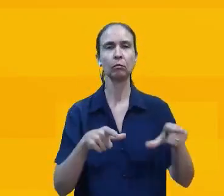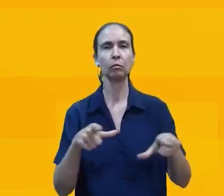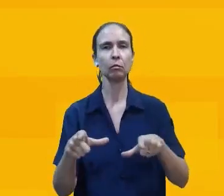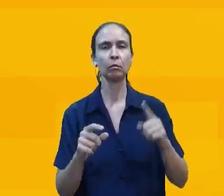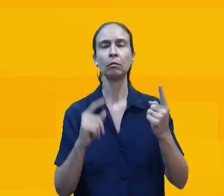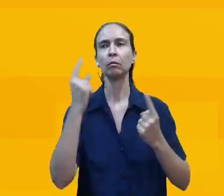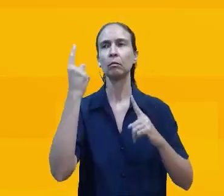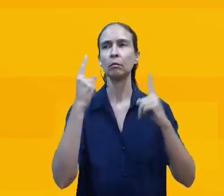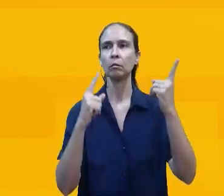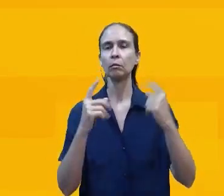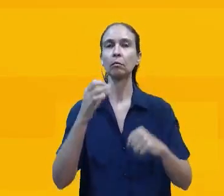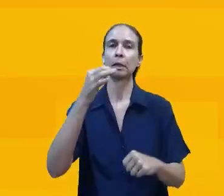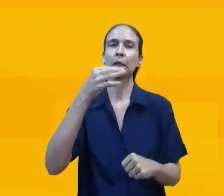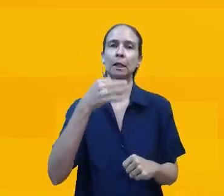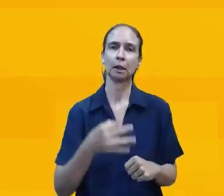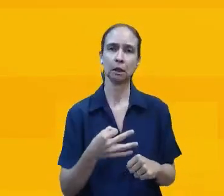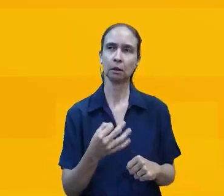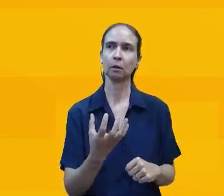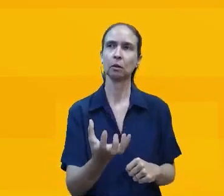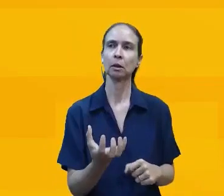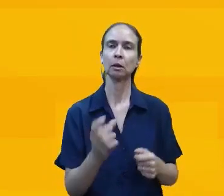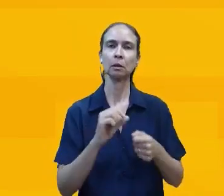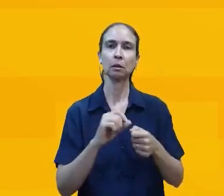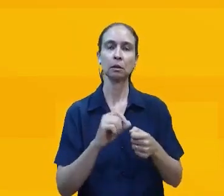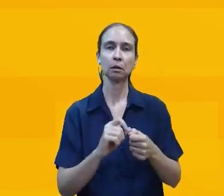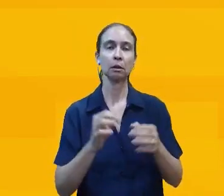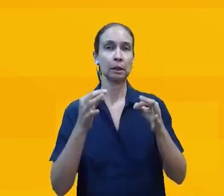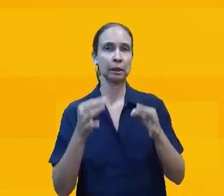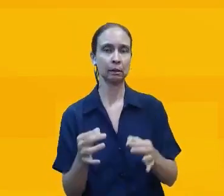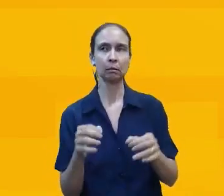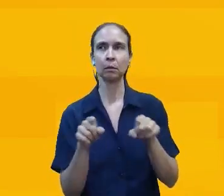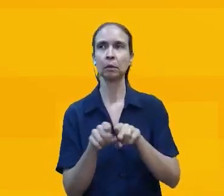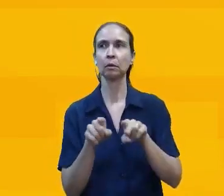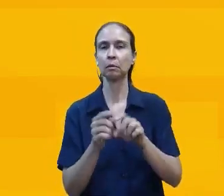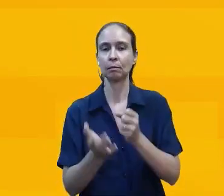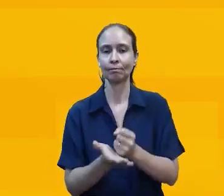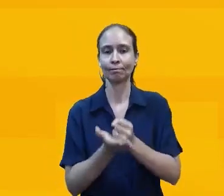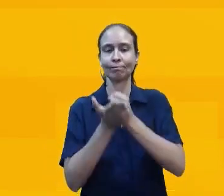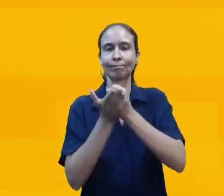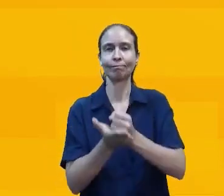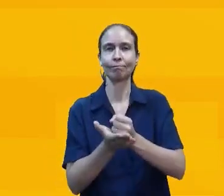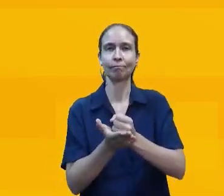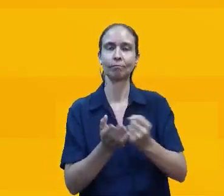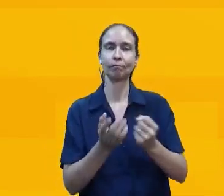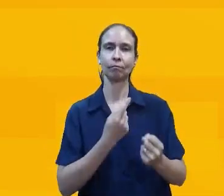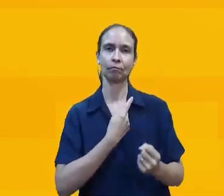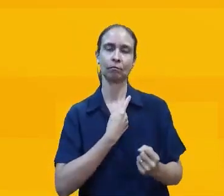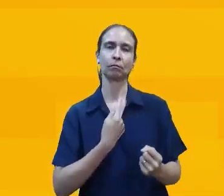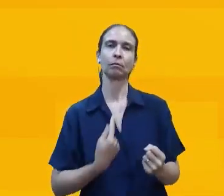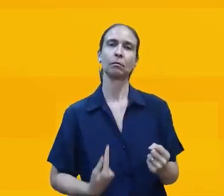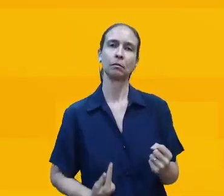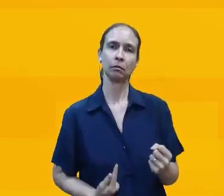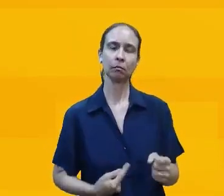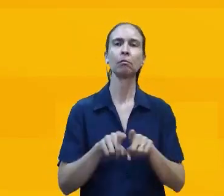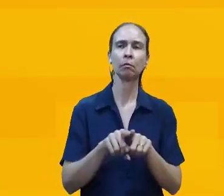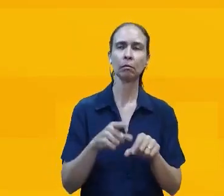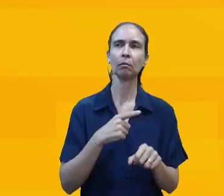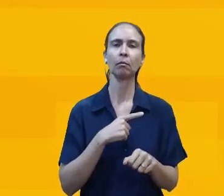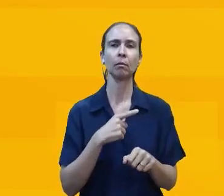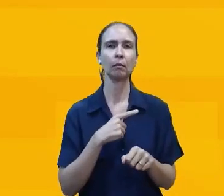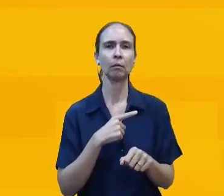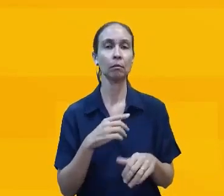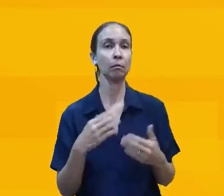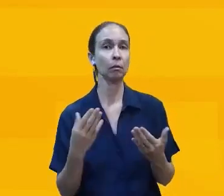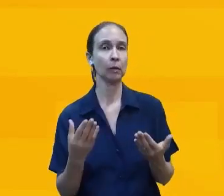o apoio do governamental, o que é muito importante, né, esse apoio do governo. Então, assim, eu vejo